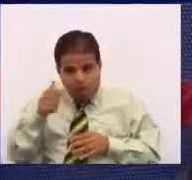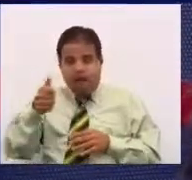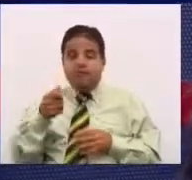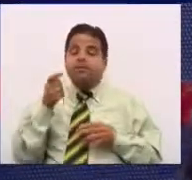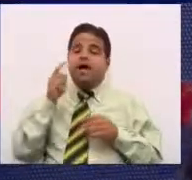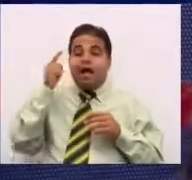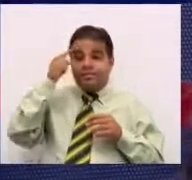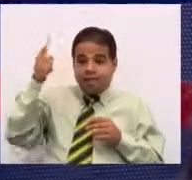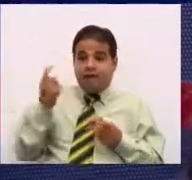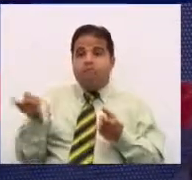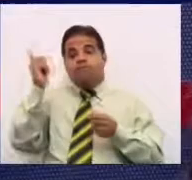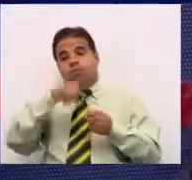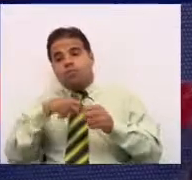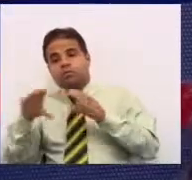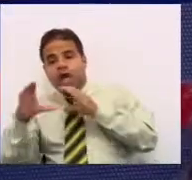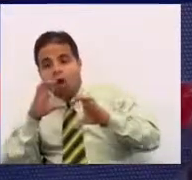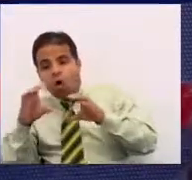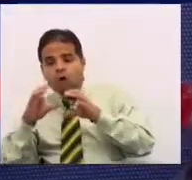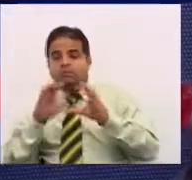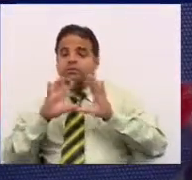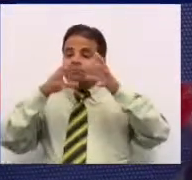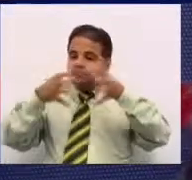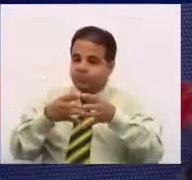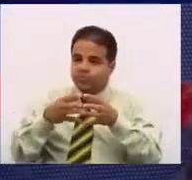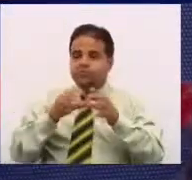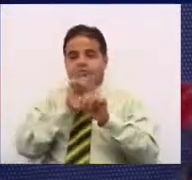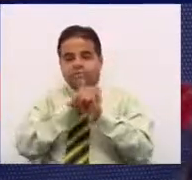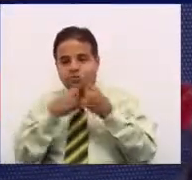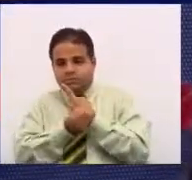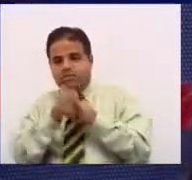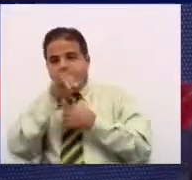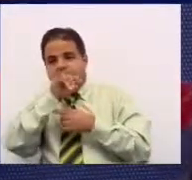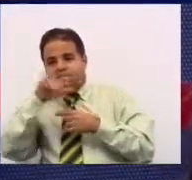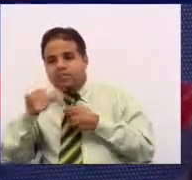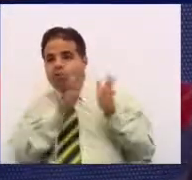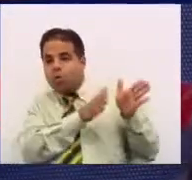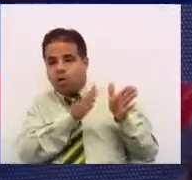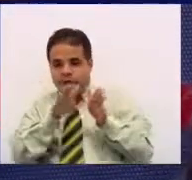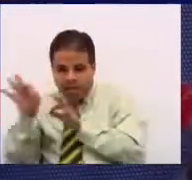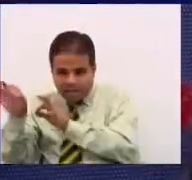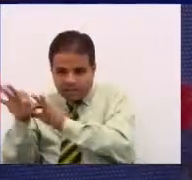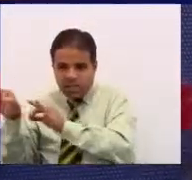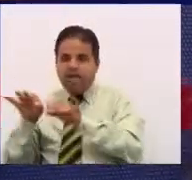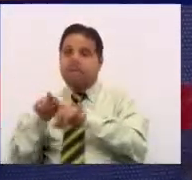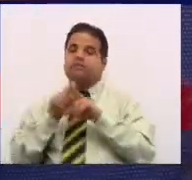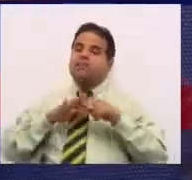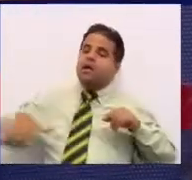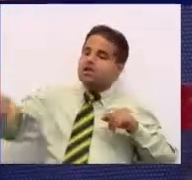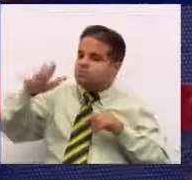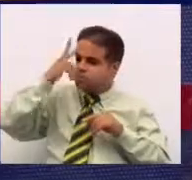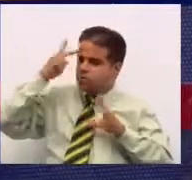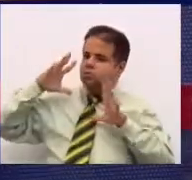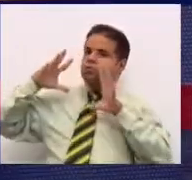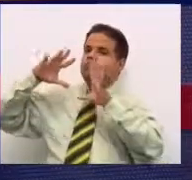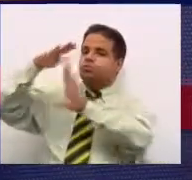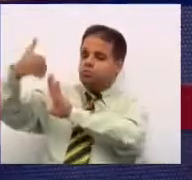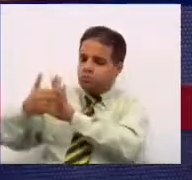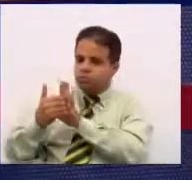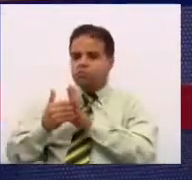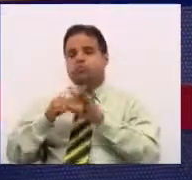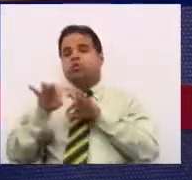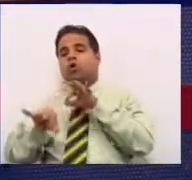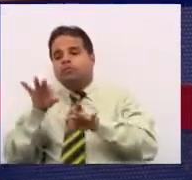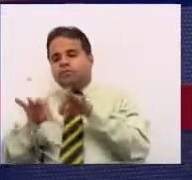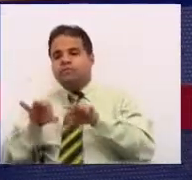voltar a dialogar com esse público-alvo, tanto com a sociedade civil organizada quanto com a população em geral, através das